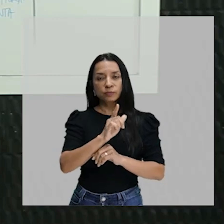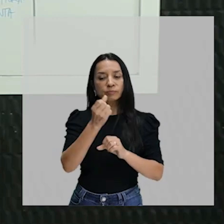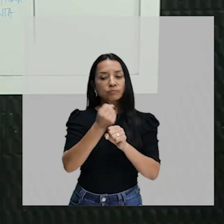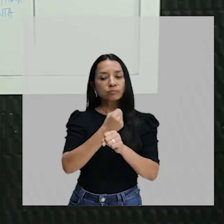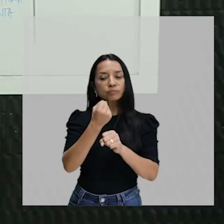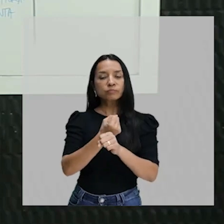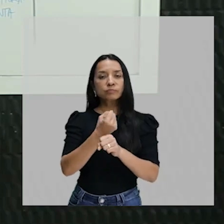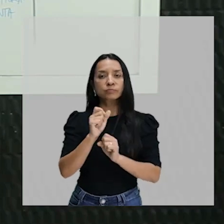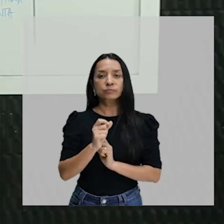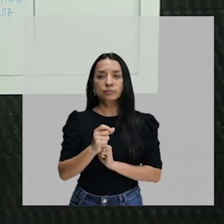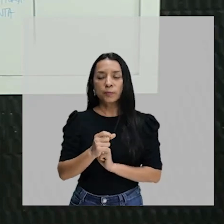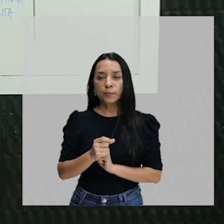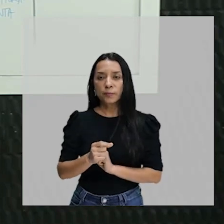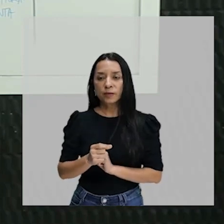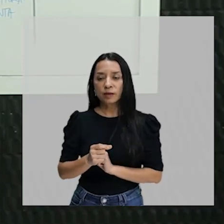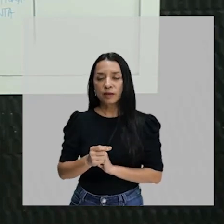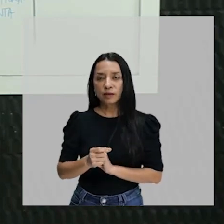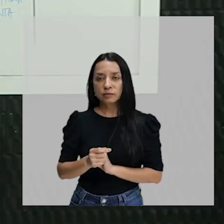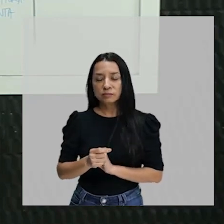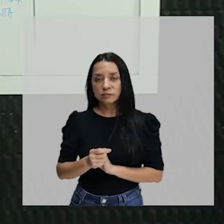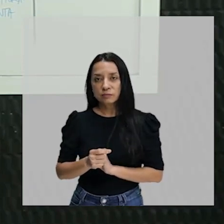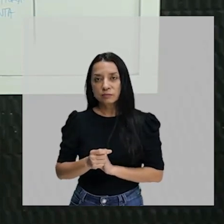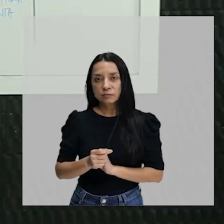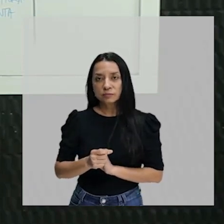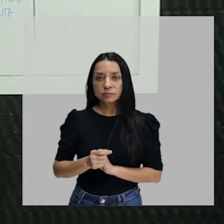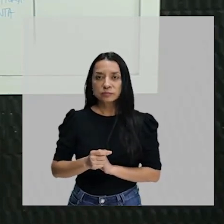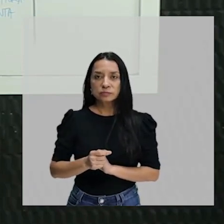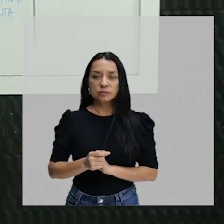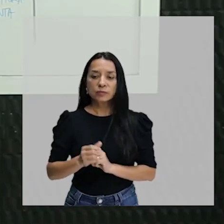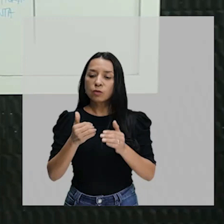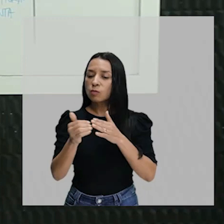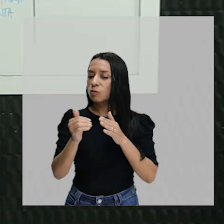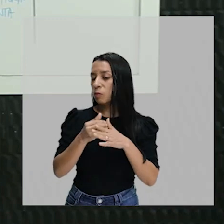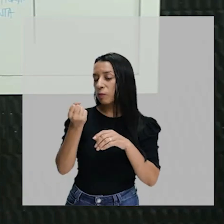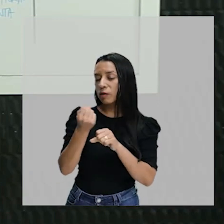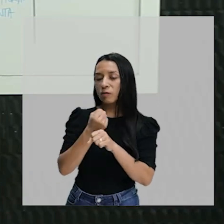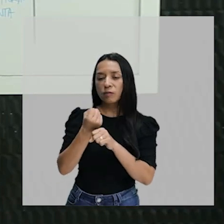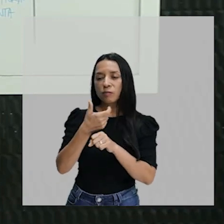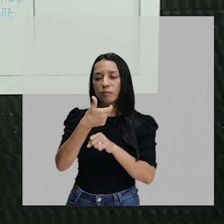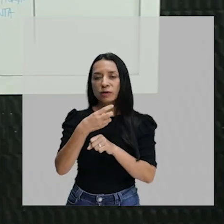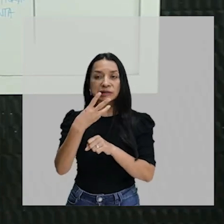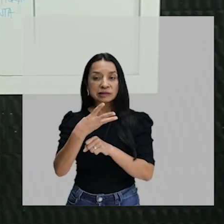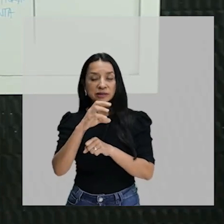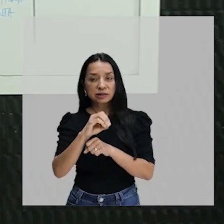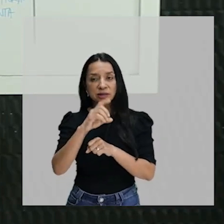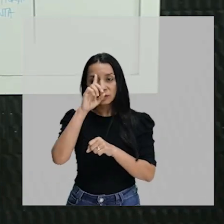construir essa um qualquer um qualquer obra né em 30 dias um serviço em 30 dias certo